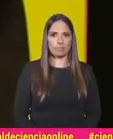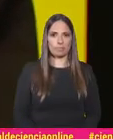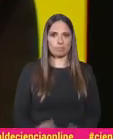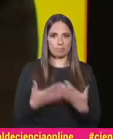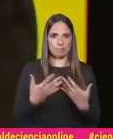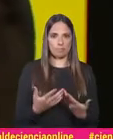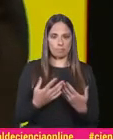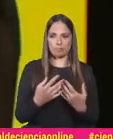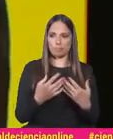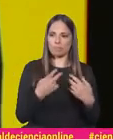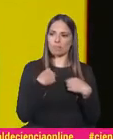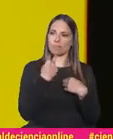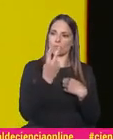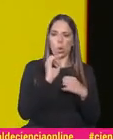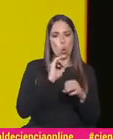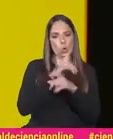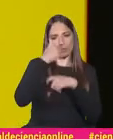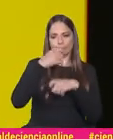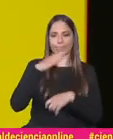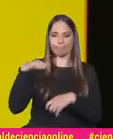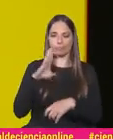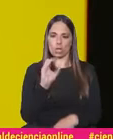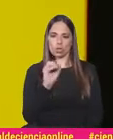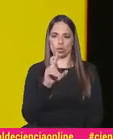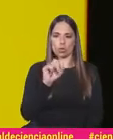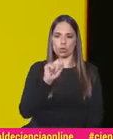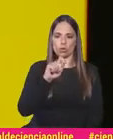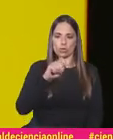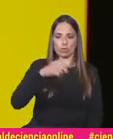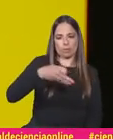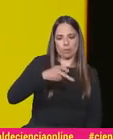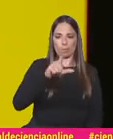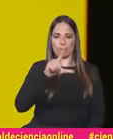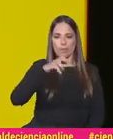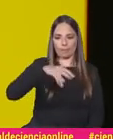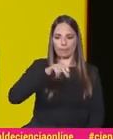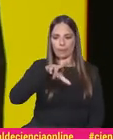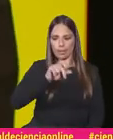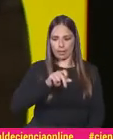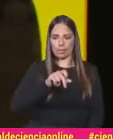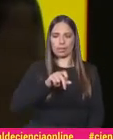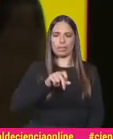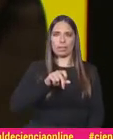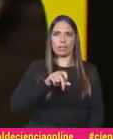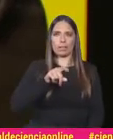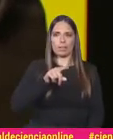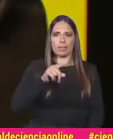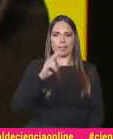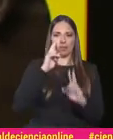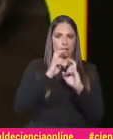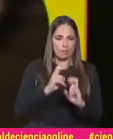E agora vamos dar voz a mais um cientista. Desta vez é Jorge Palmeirim, biólogo e professor da Universidade de Lisboa. Tem feito investigação